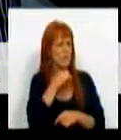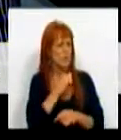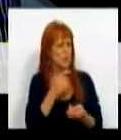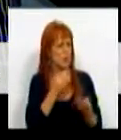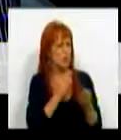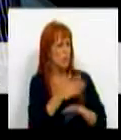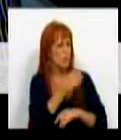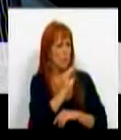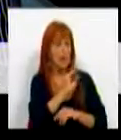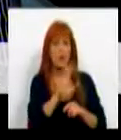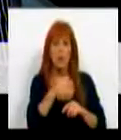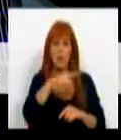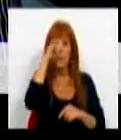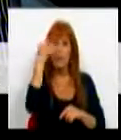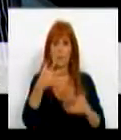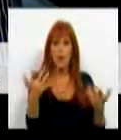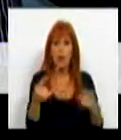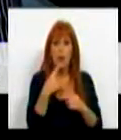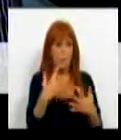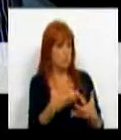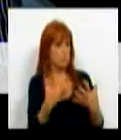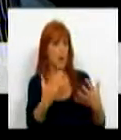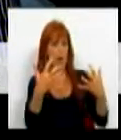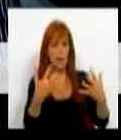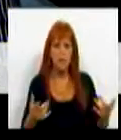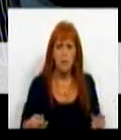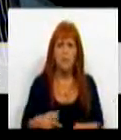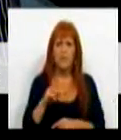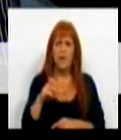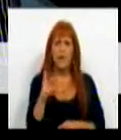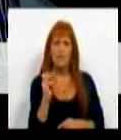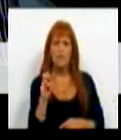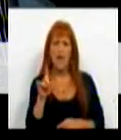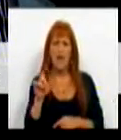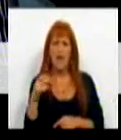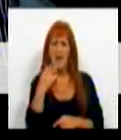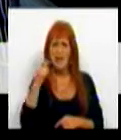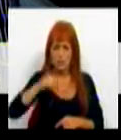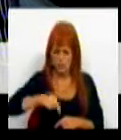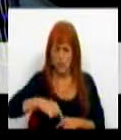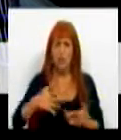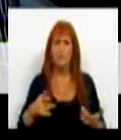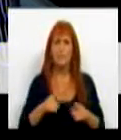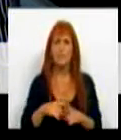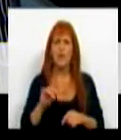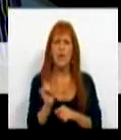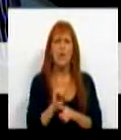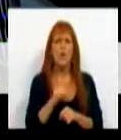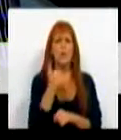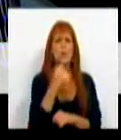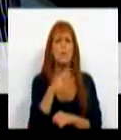viabilidade do banco quando as dificuldades eram tão evidentes? Aliás, António Varela referiu-nos aqui que logo